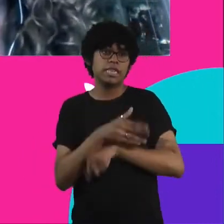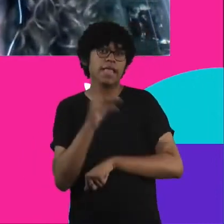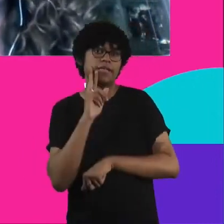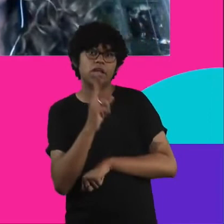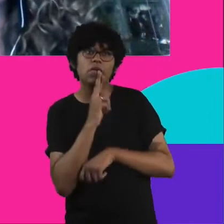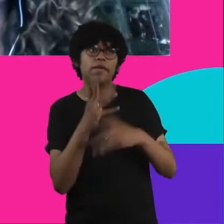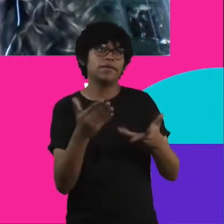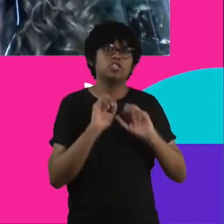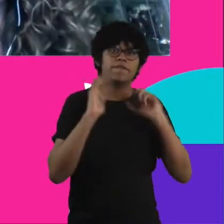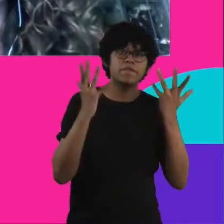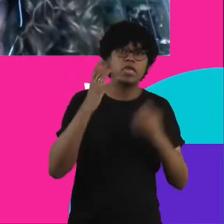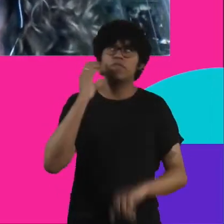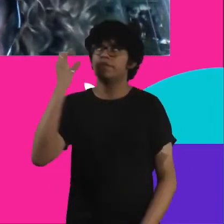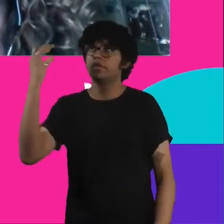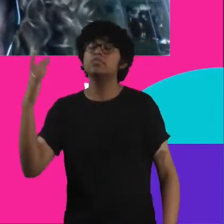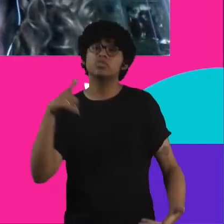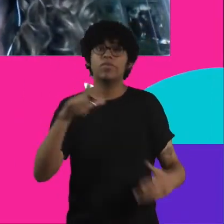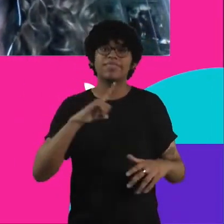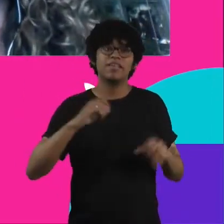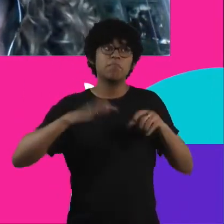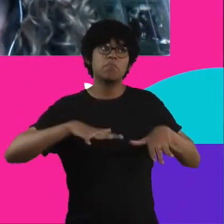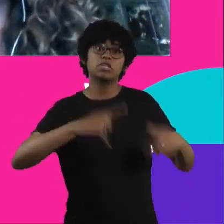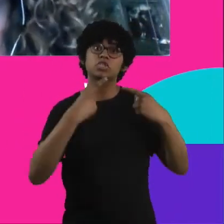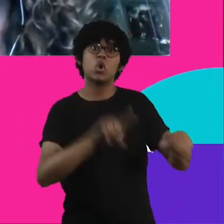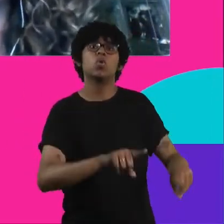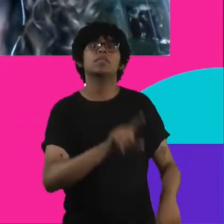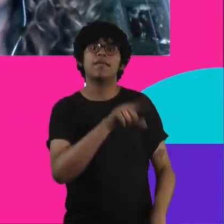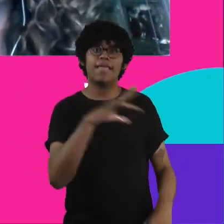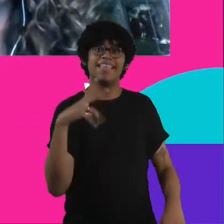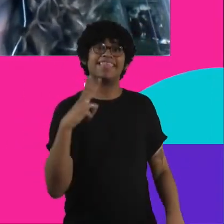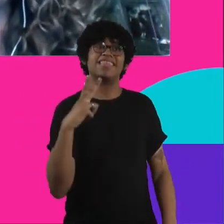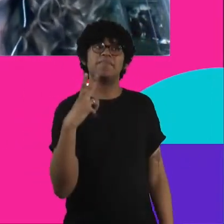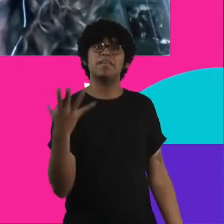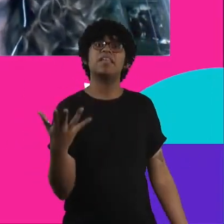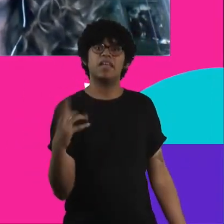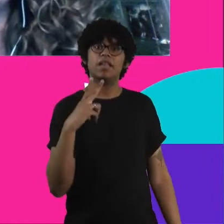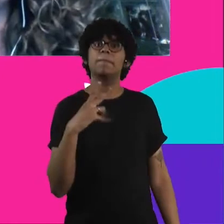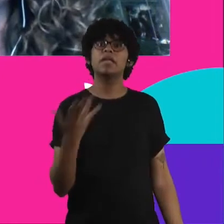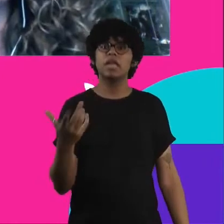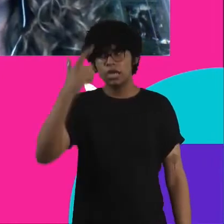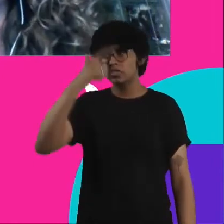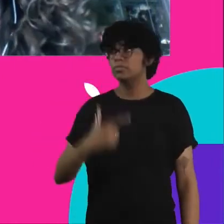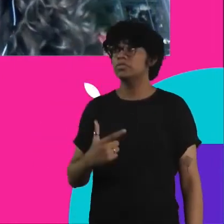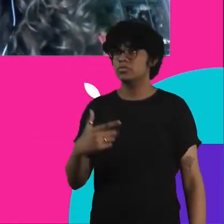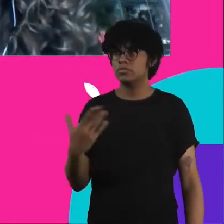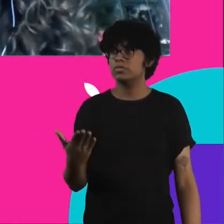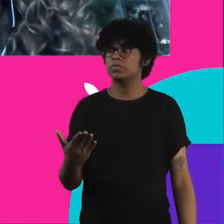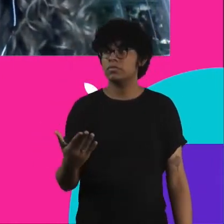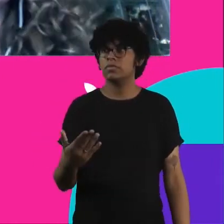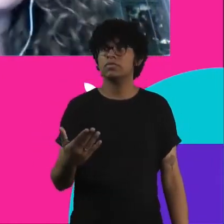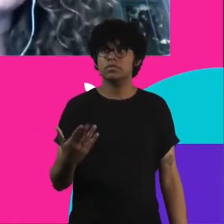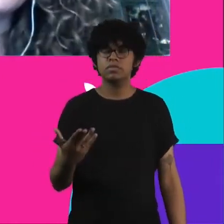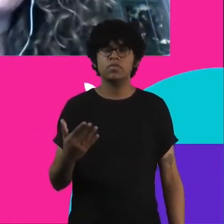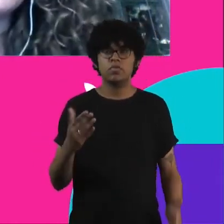viajar. E aí, então tem esses protestos com as questões das liberdades individuais, né? E por outro lado, né, a